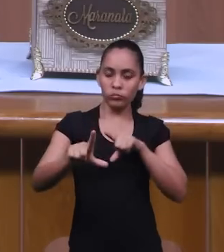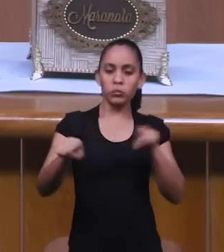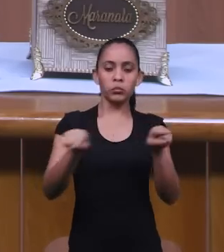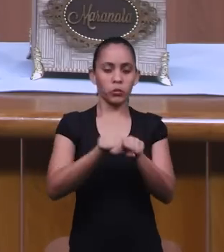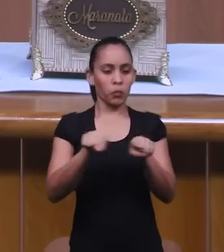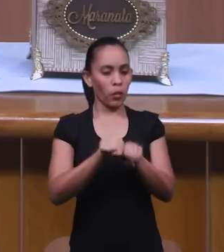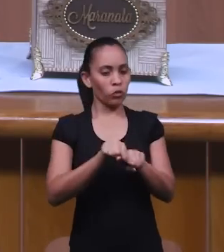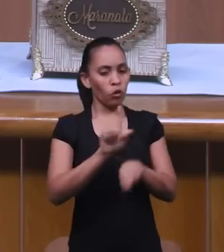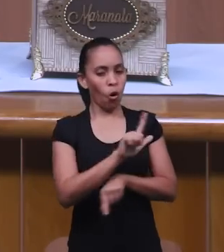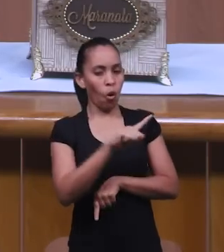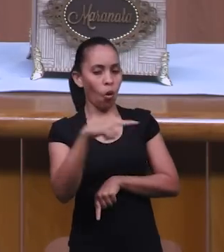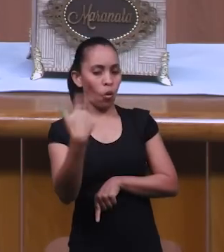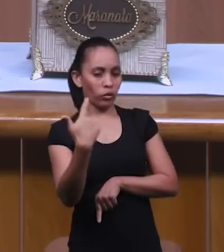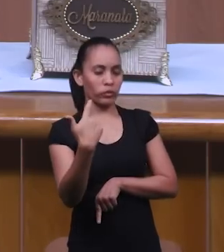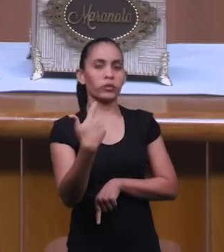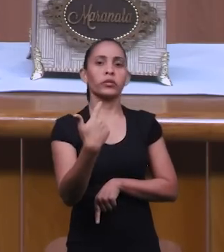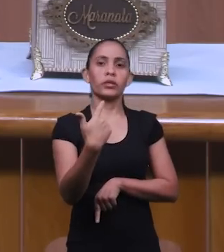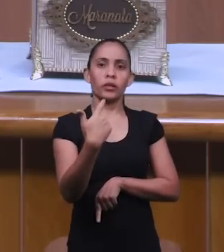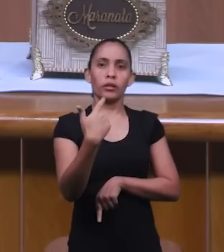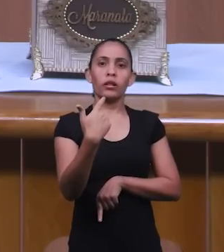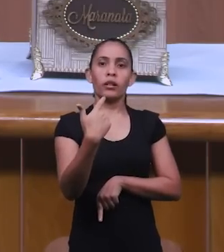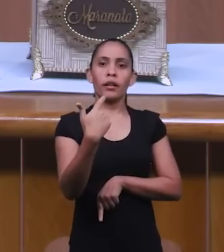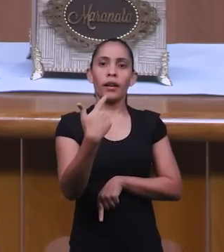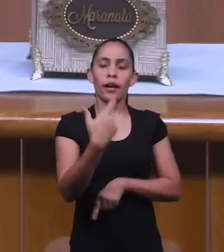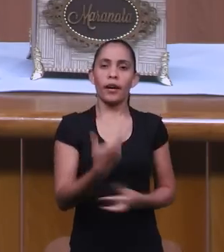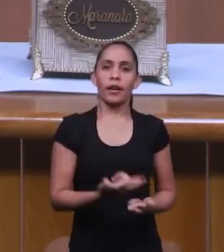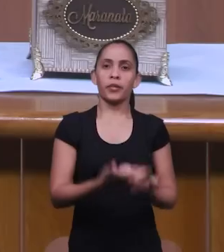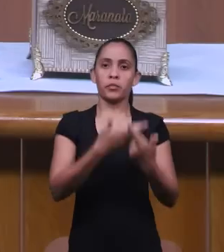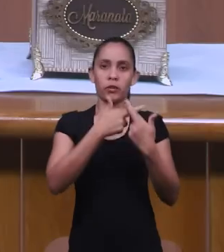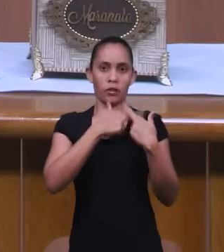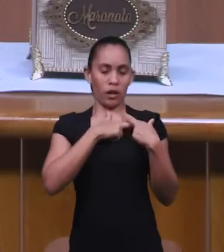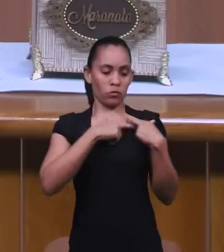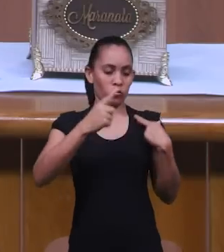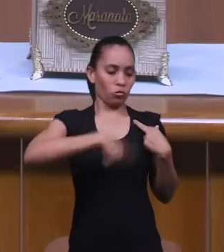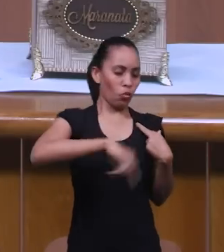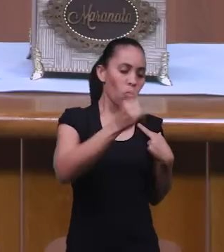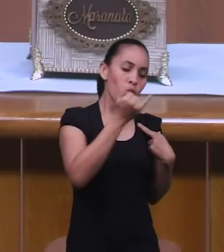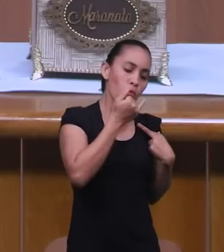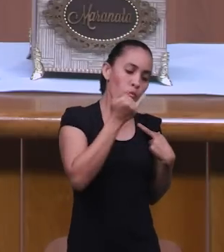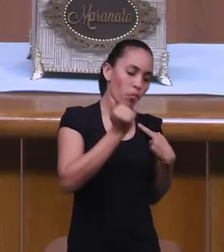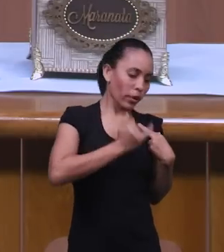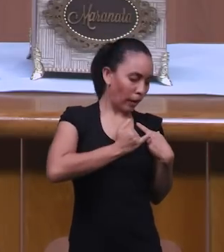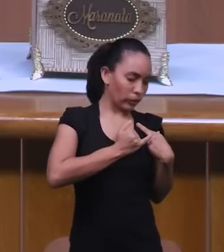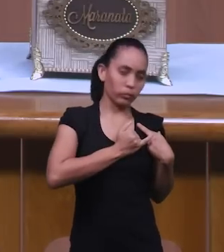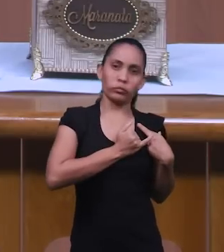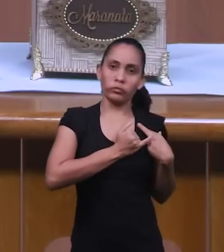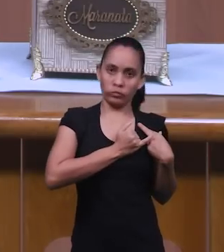outras coisas, o perdão dos pecados, sem o qual ninguém chega a Deus.